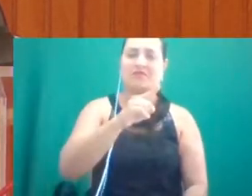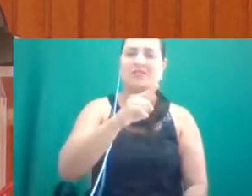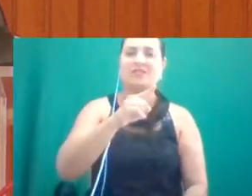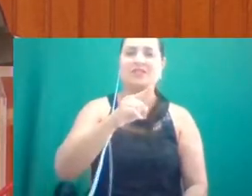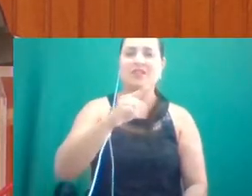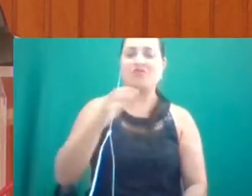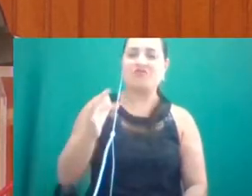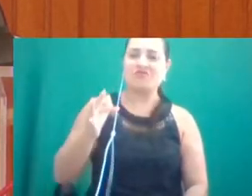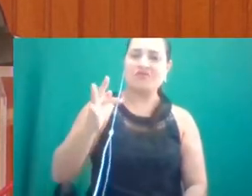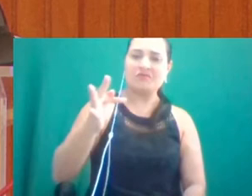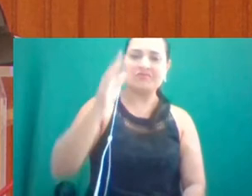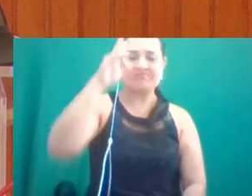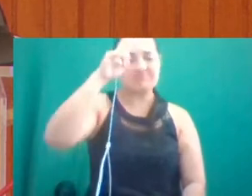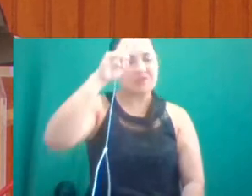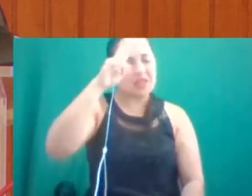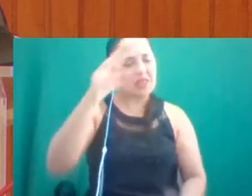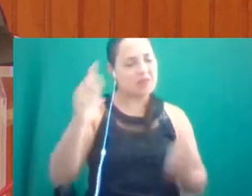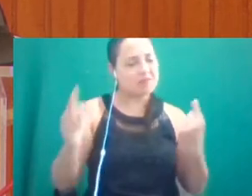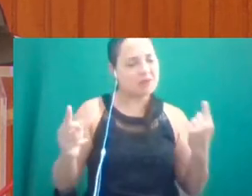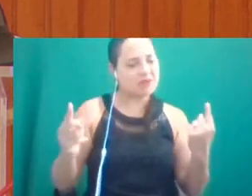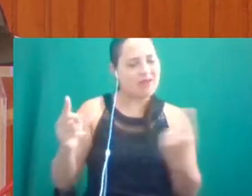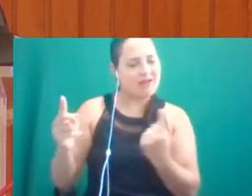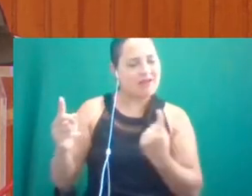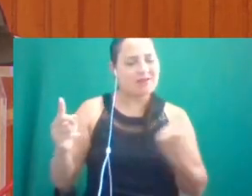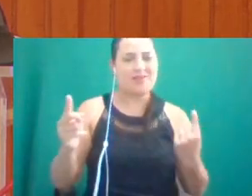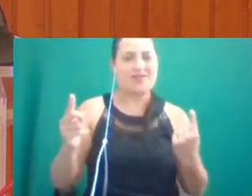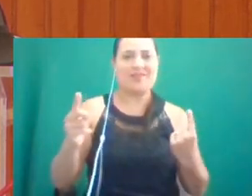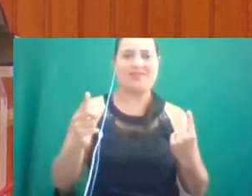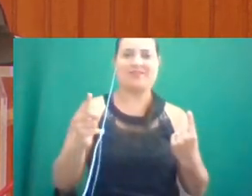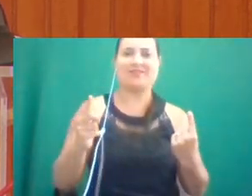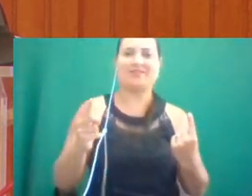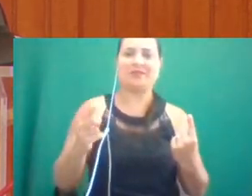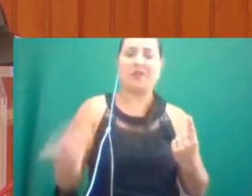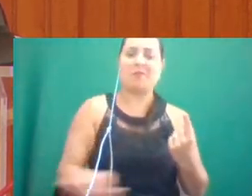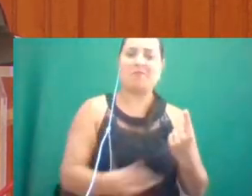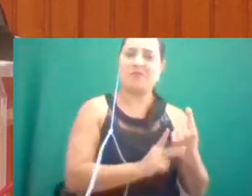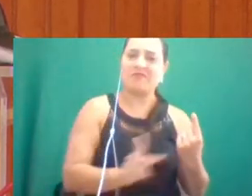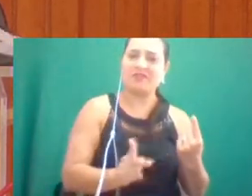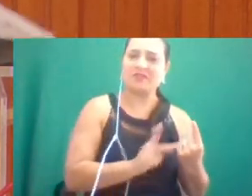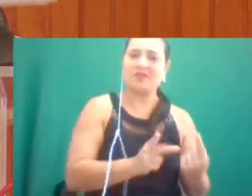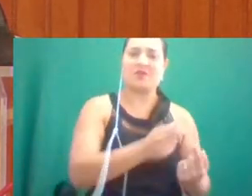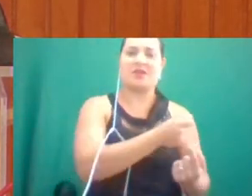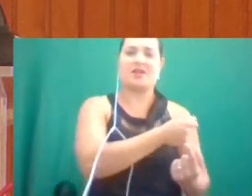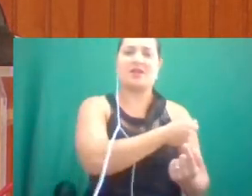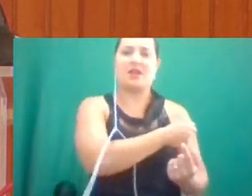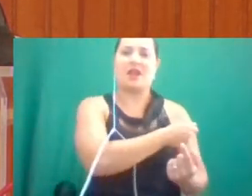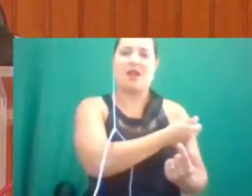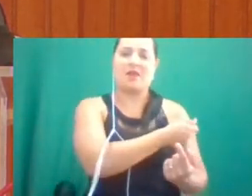agradecemos o pronunciamento da professora Cíntia Beatriz de Oliveira.